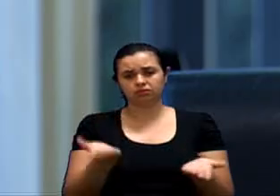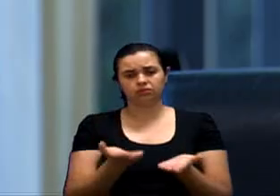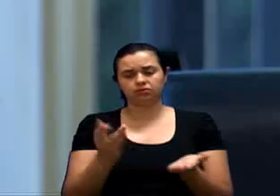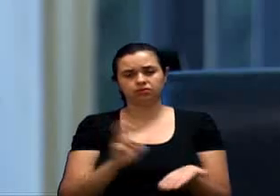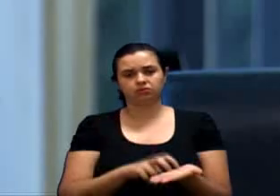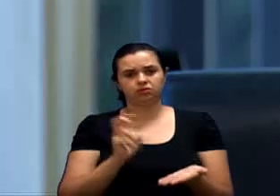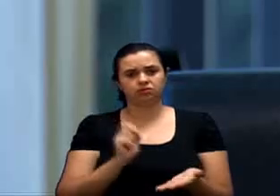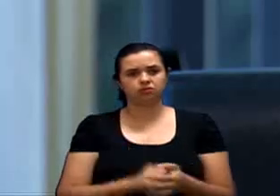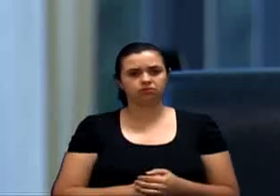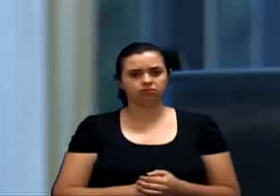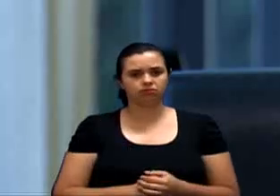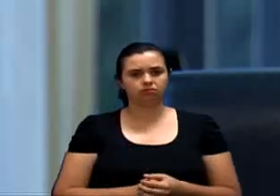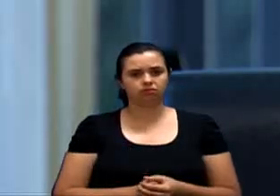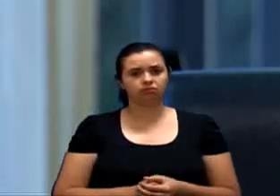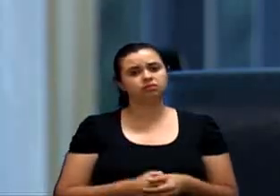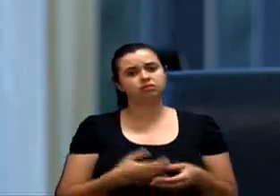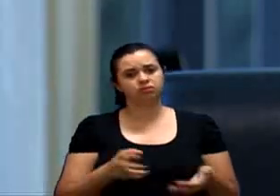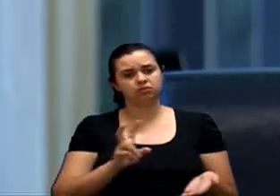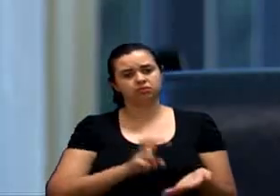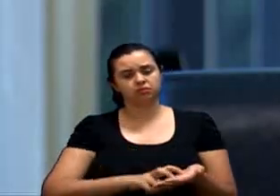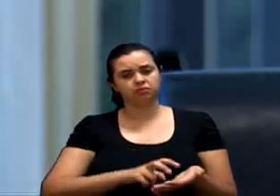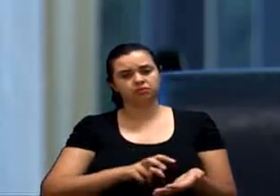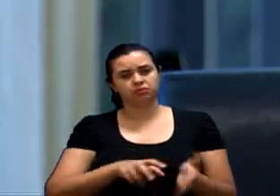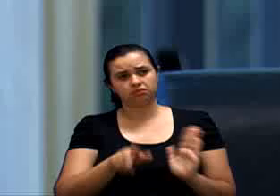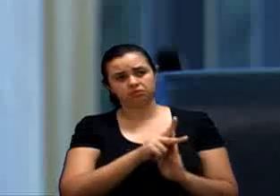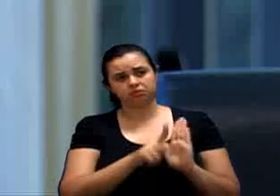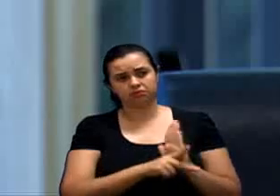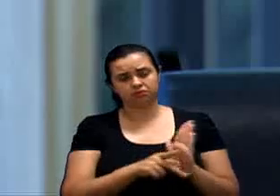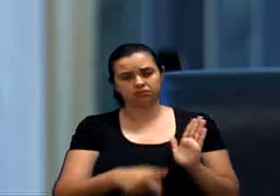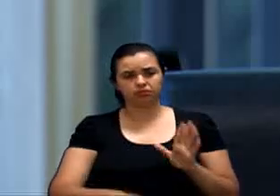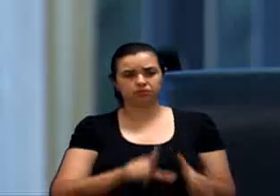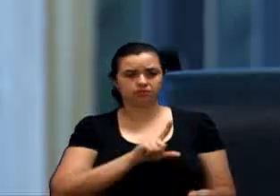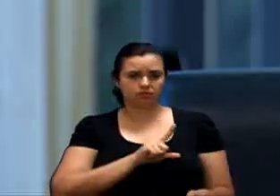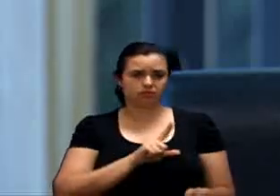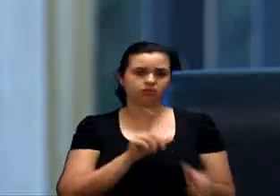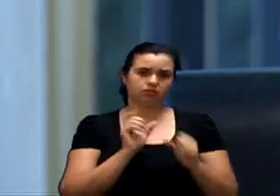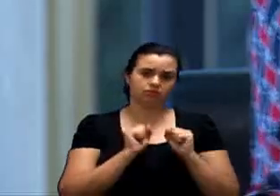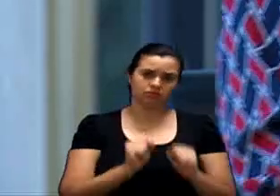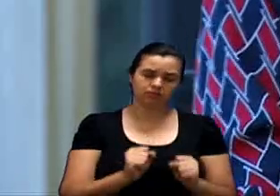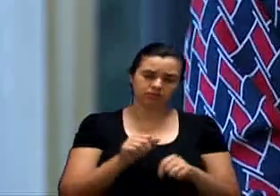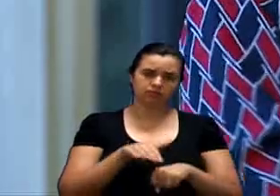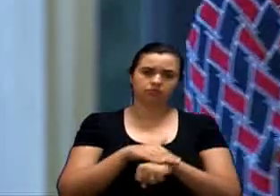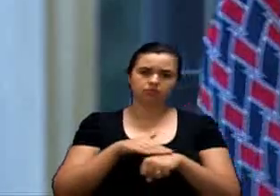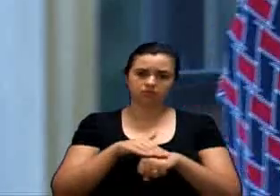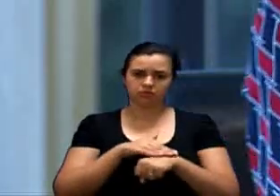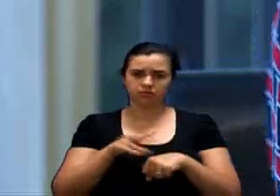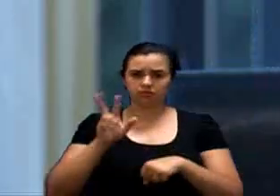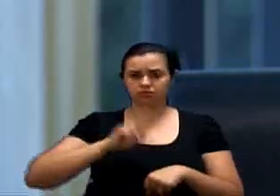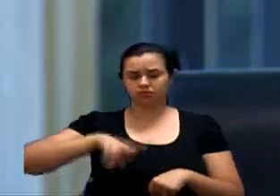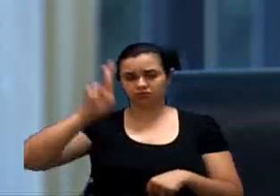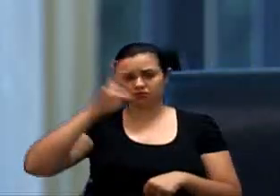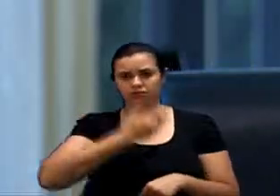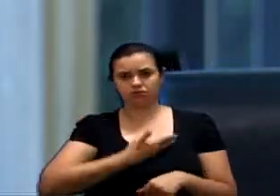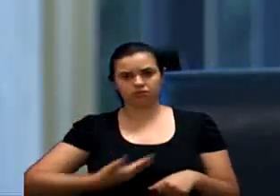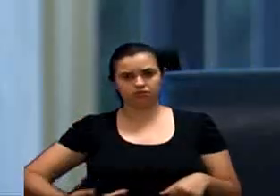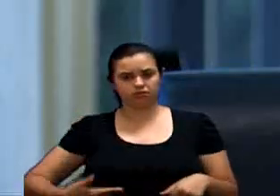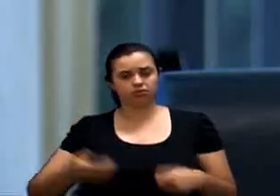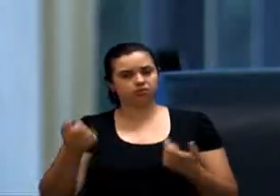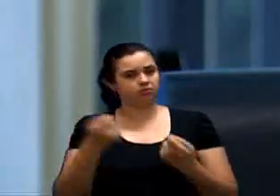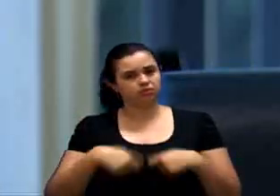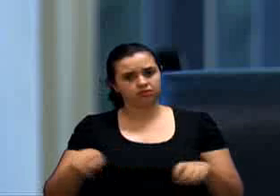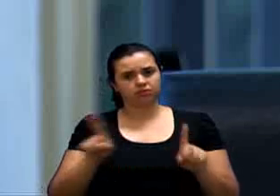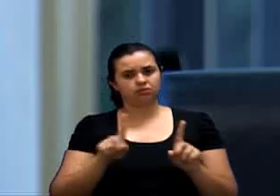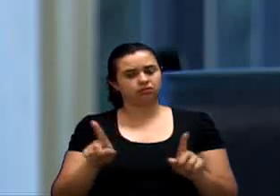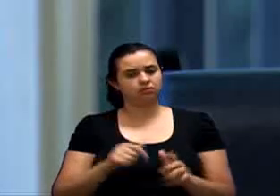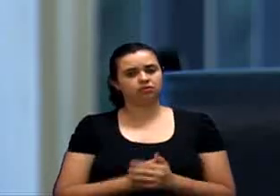projeto antes, poderia talvez ter conversado até com o líder do governo, intermediado, para que não chegasse nessa situação.